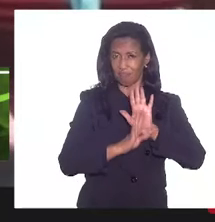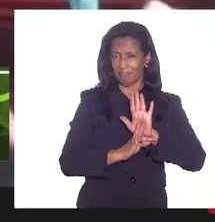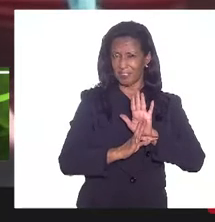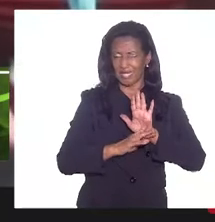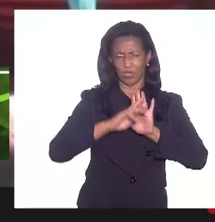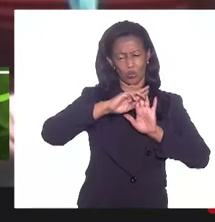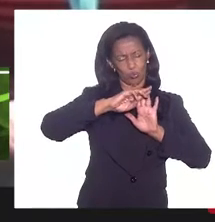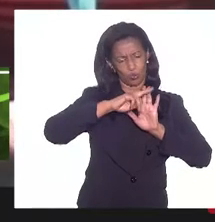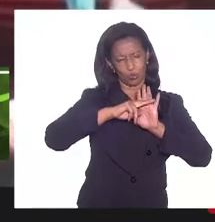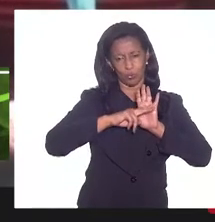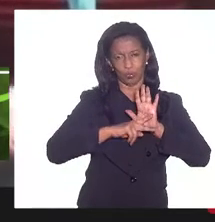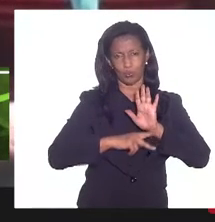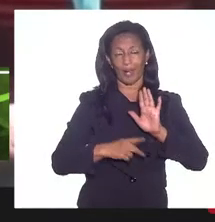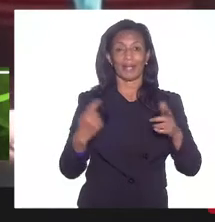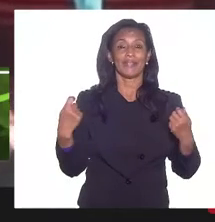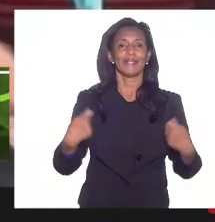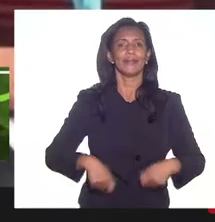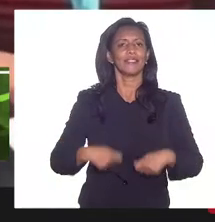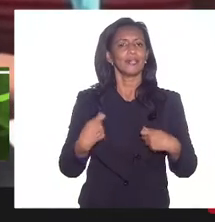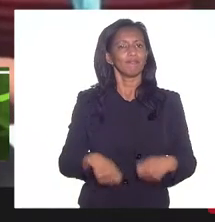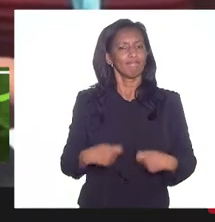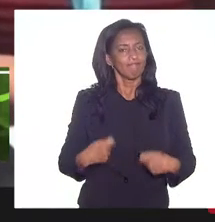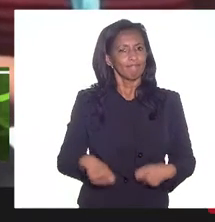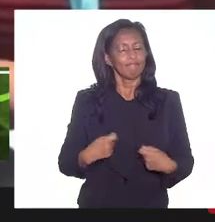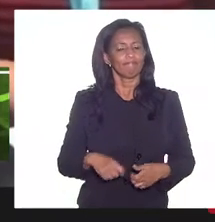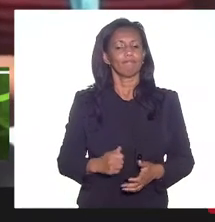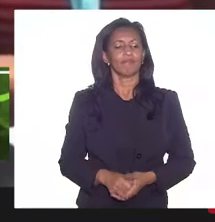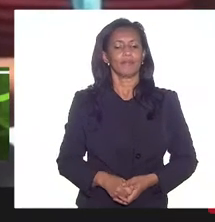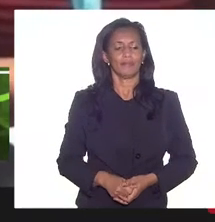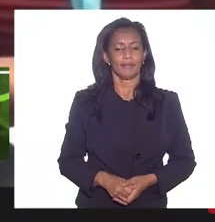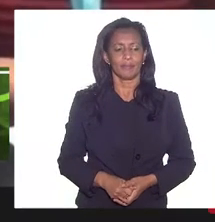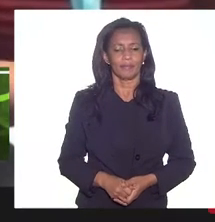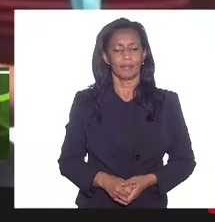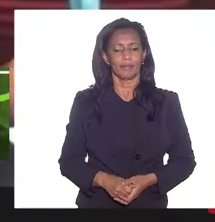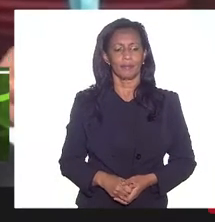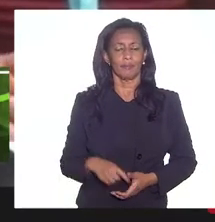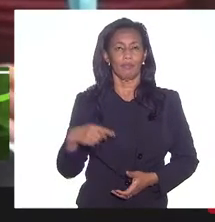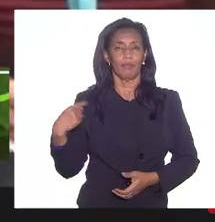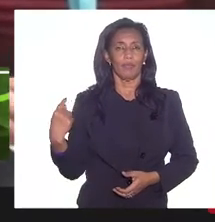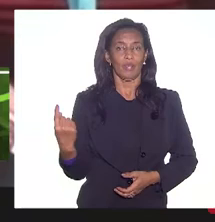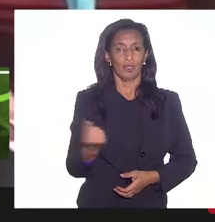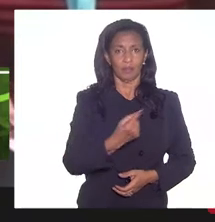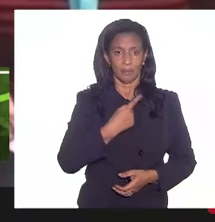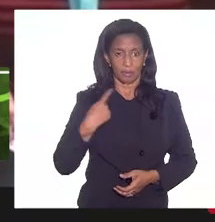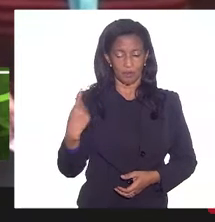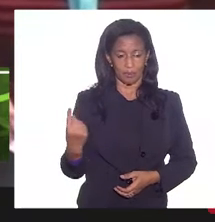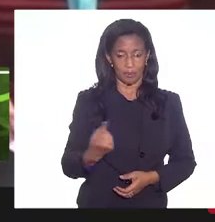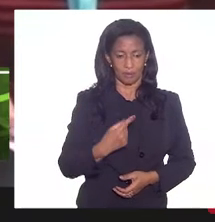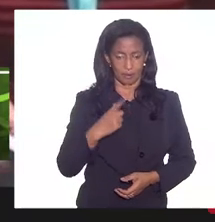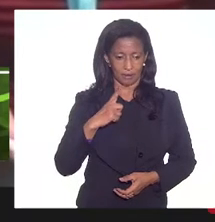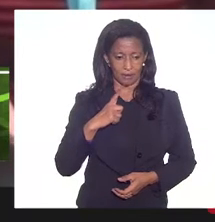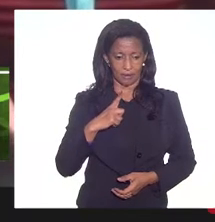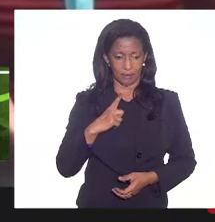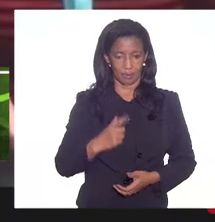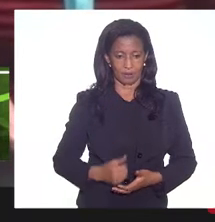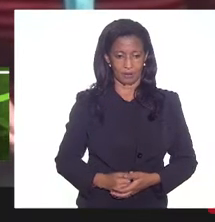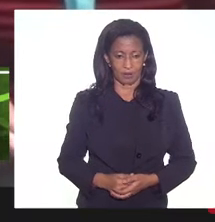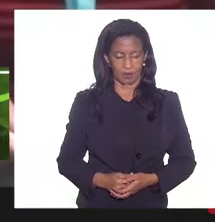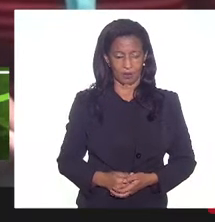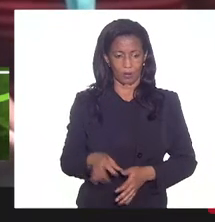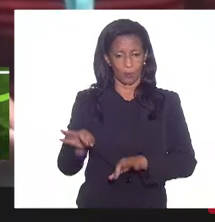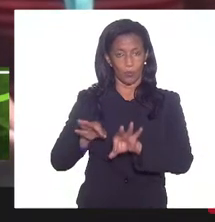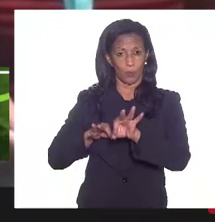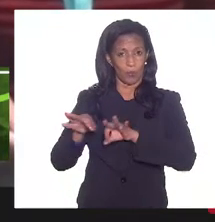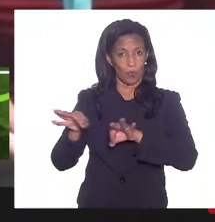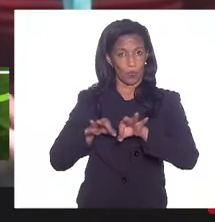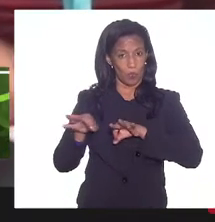várias vezes a necessidade da gente ter um processo um projeto